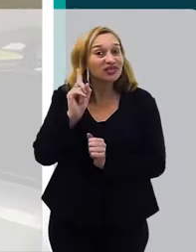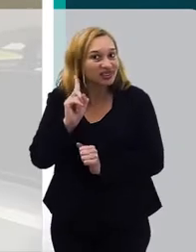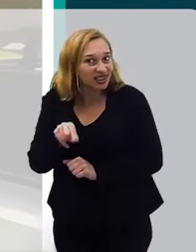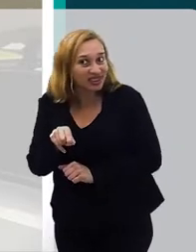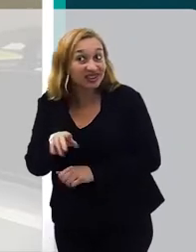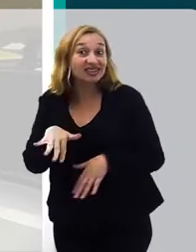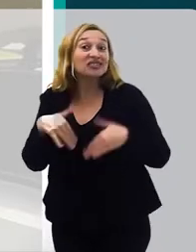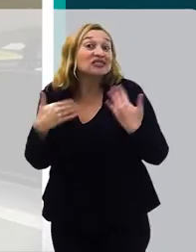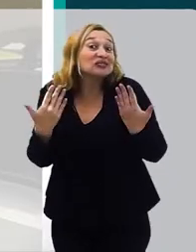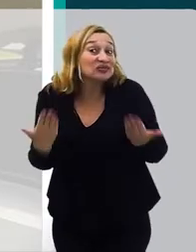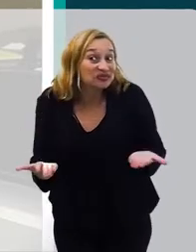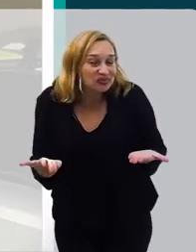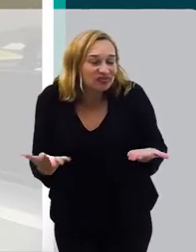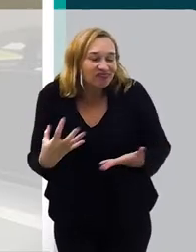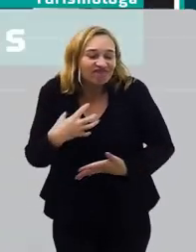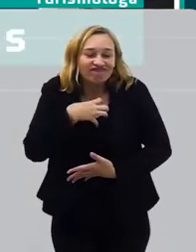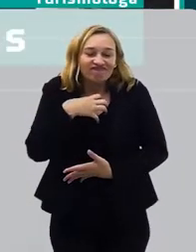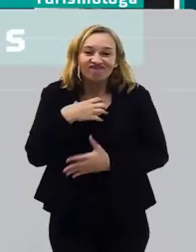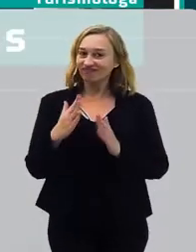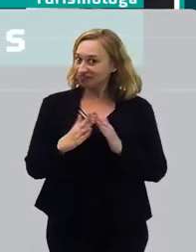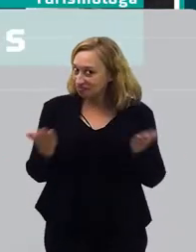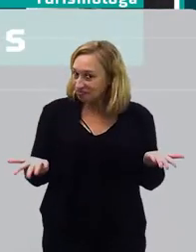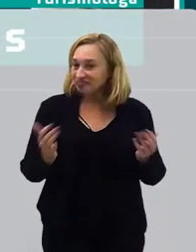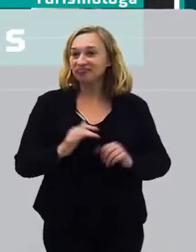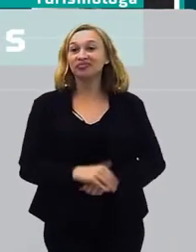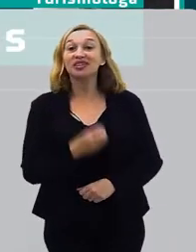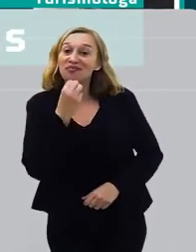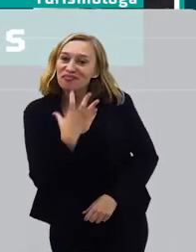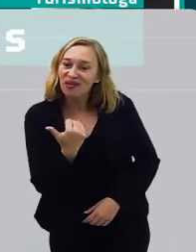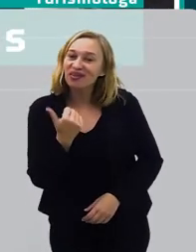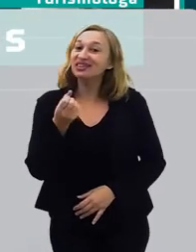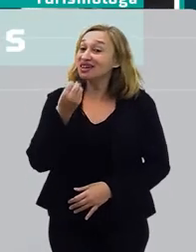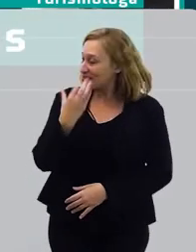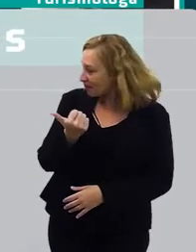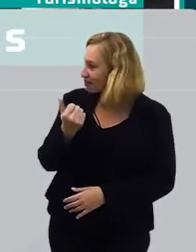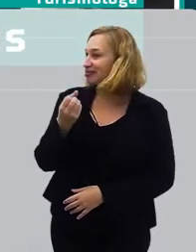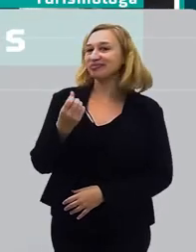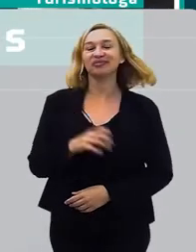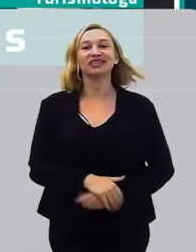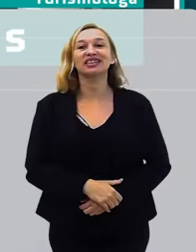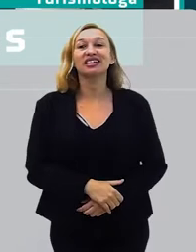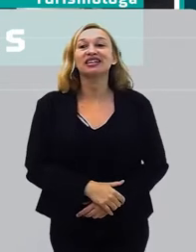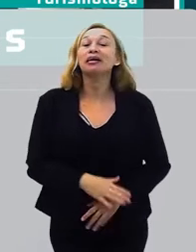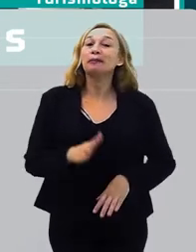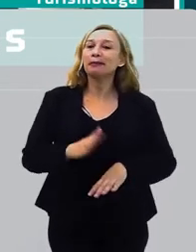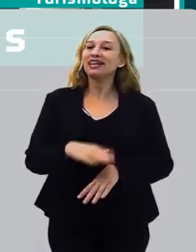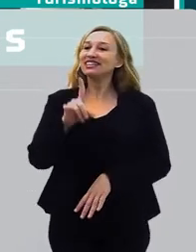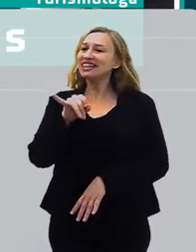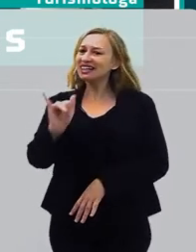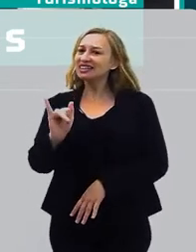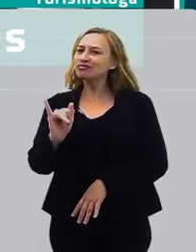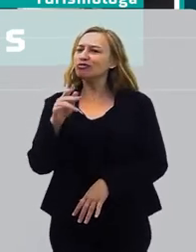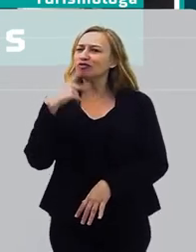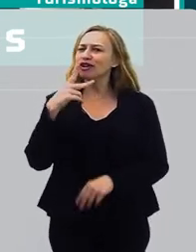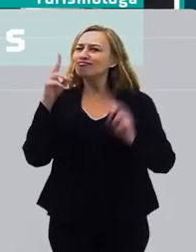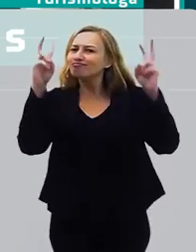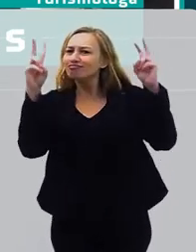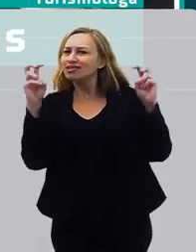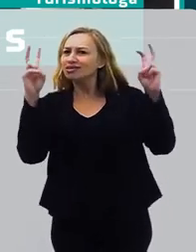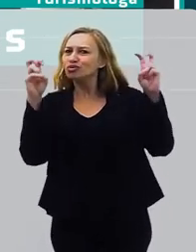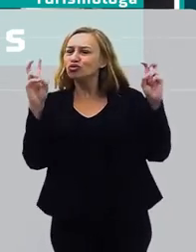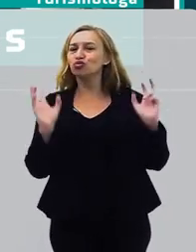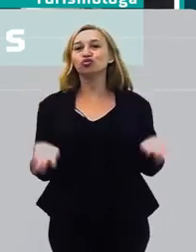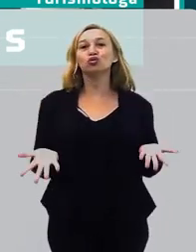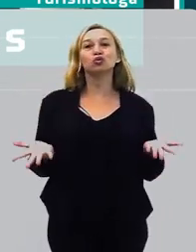Então, já me sinto de casa. Que bom, isso é muito bom. Mas, Dani, vamos falar desse assunto, que é